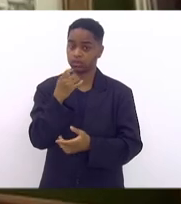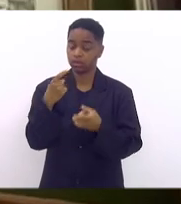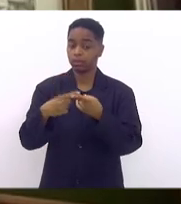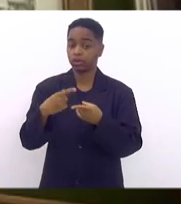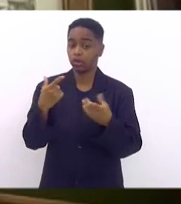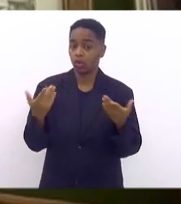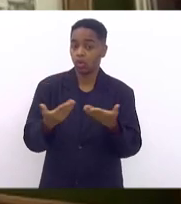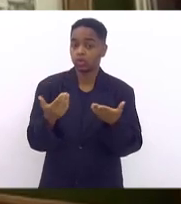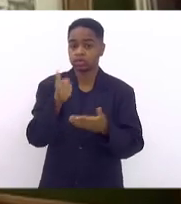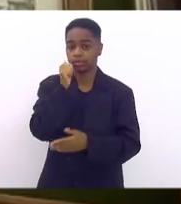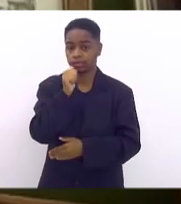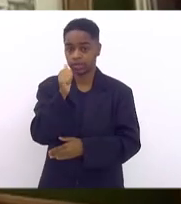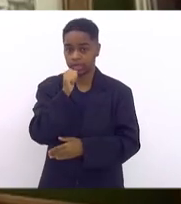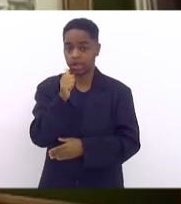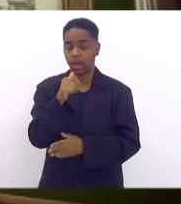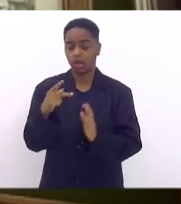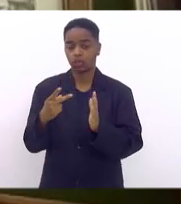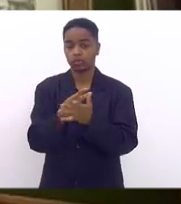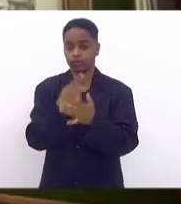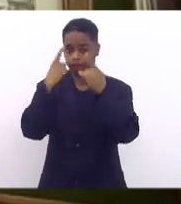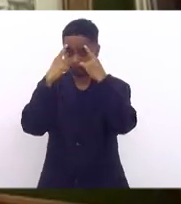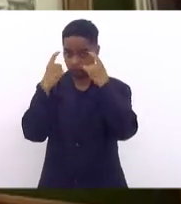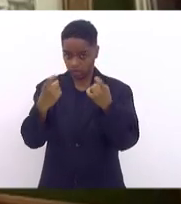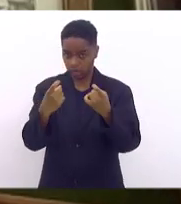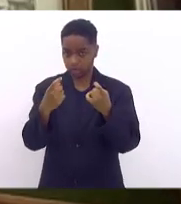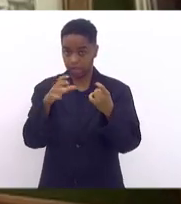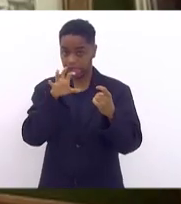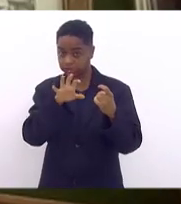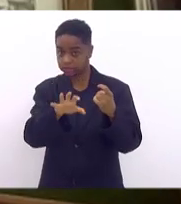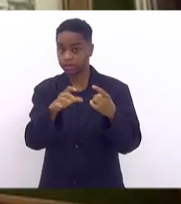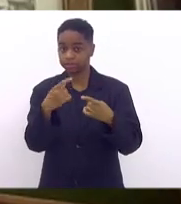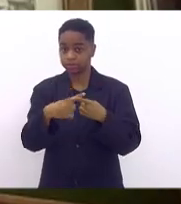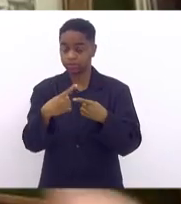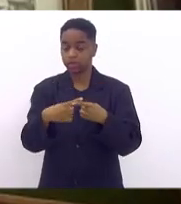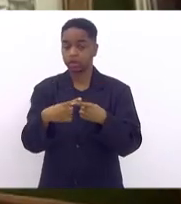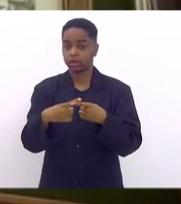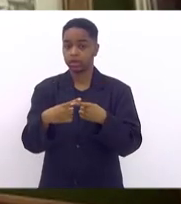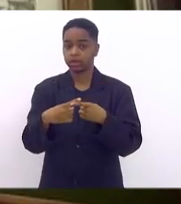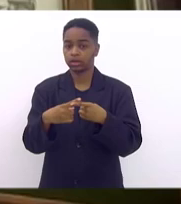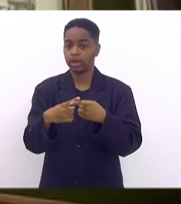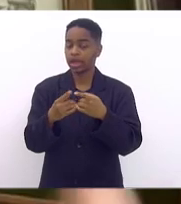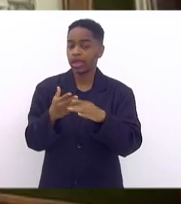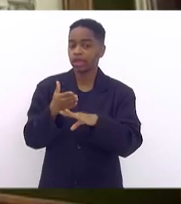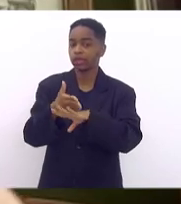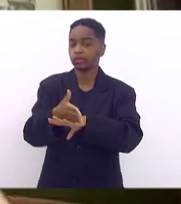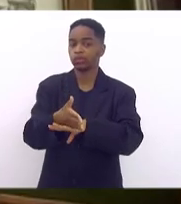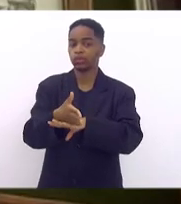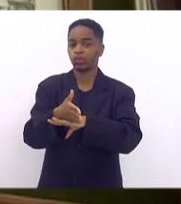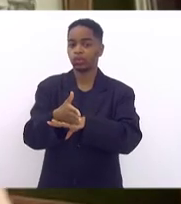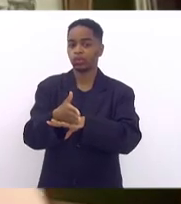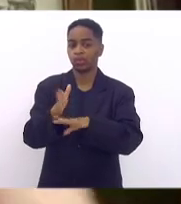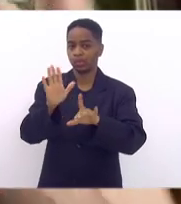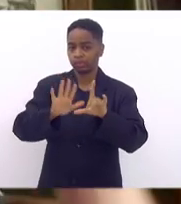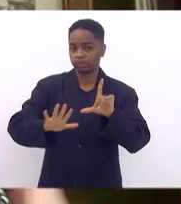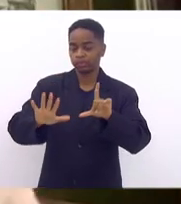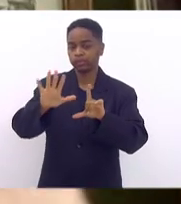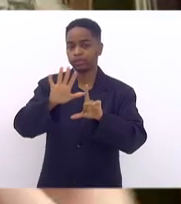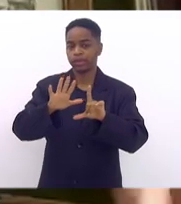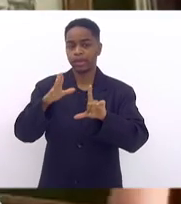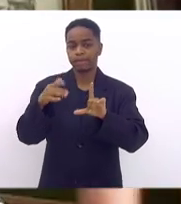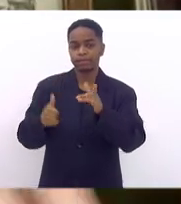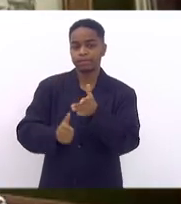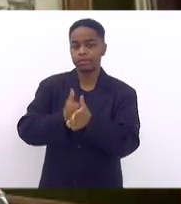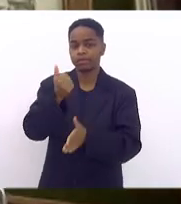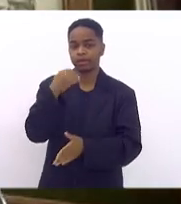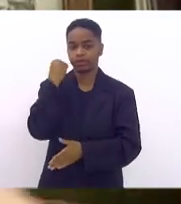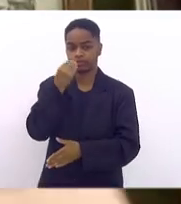menina hoje que sofreu a violência dessa forma, porque ela entrou nesse mundo, vamos dizer, né, na sua primeira